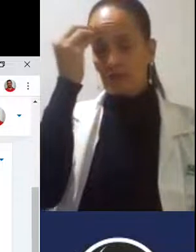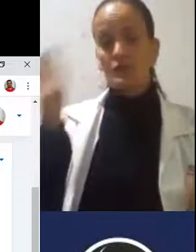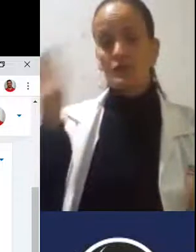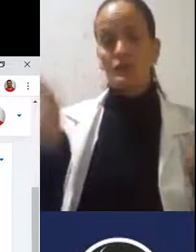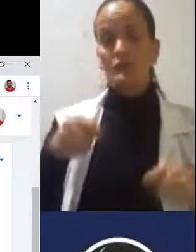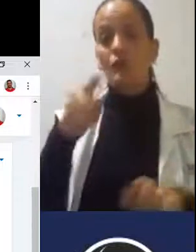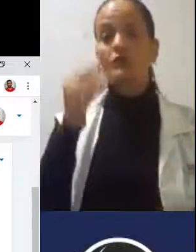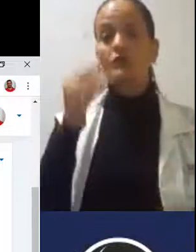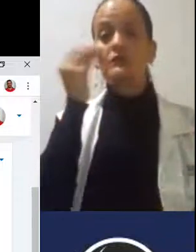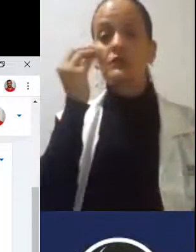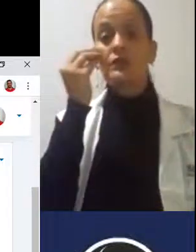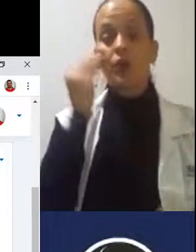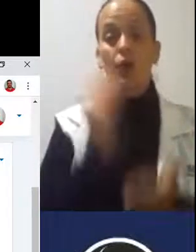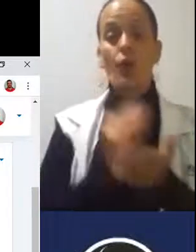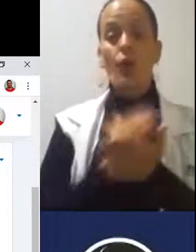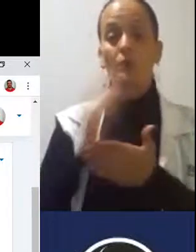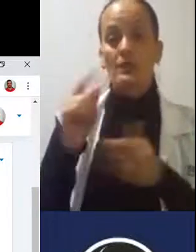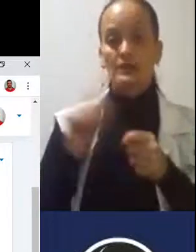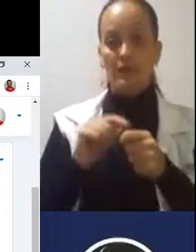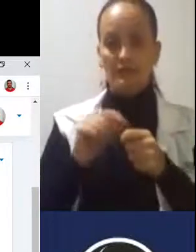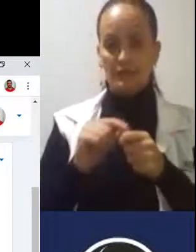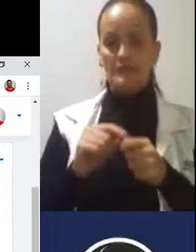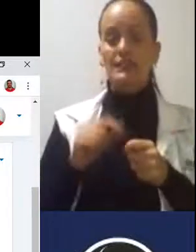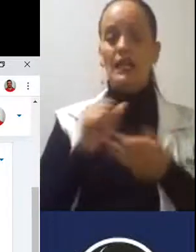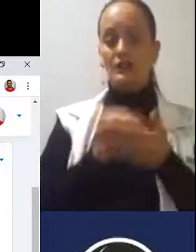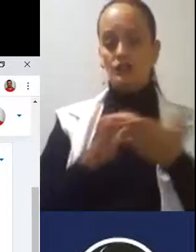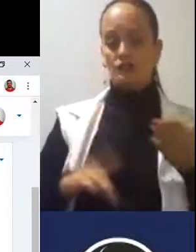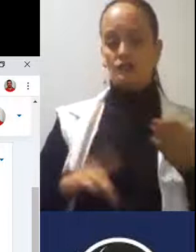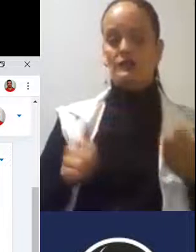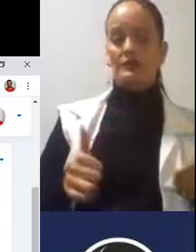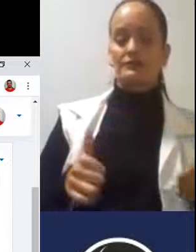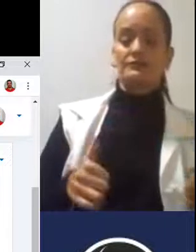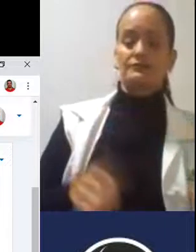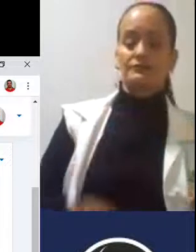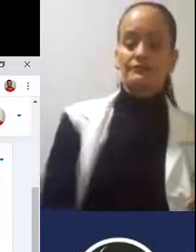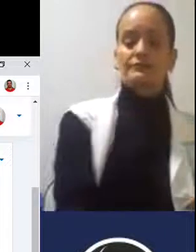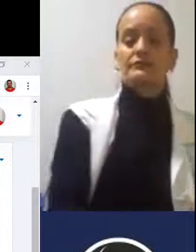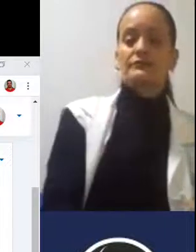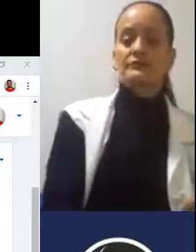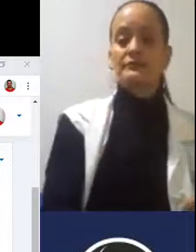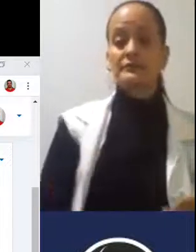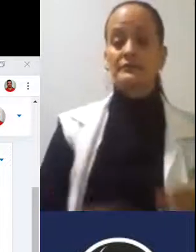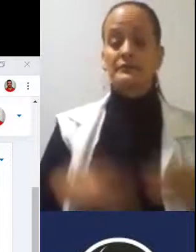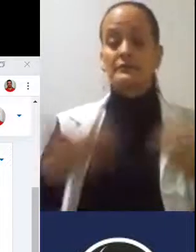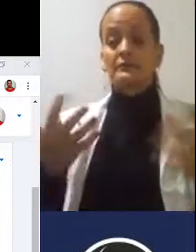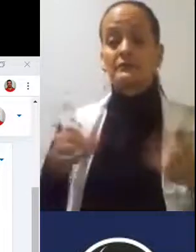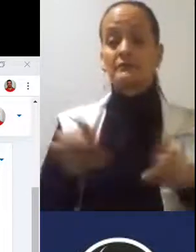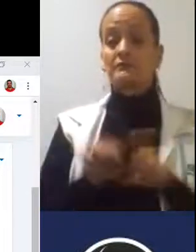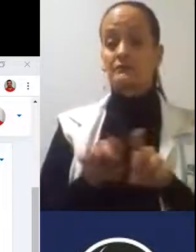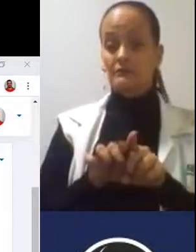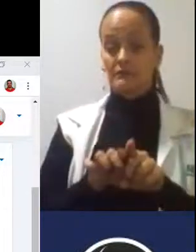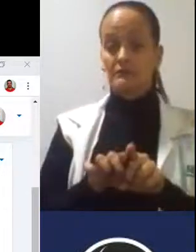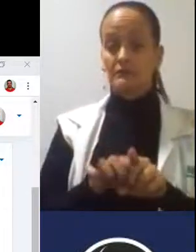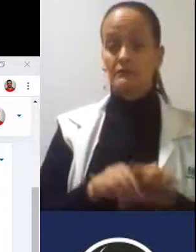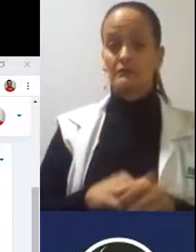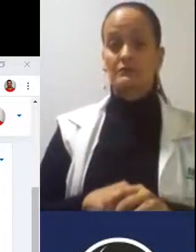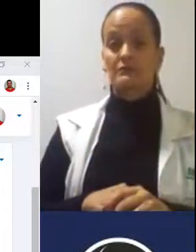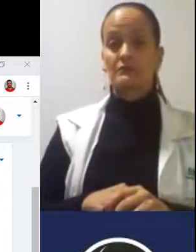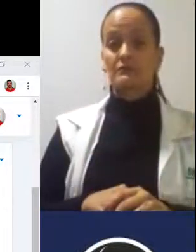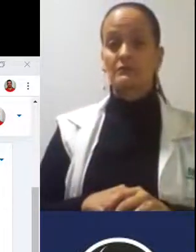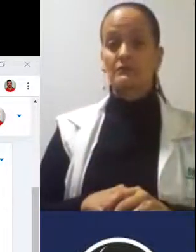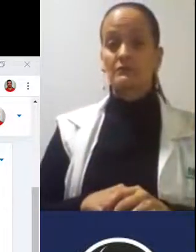começar a fazer essa atividade, certo? Com relação à parte 4, né, do desafio, então, o que a